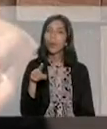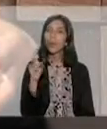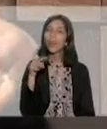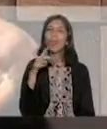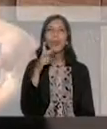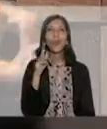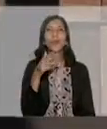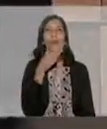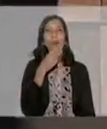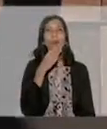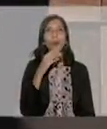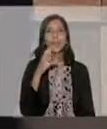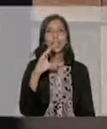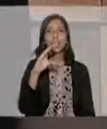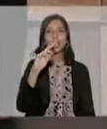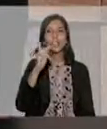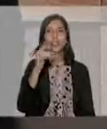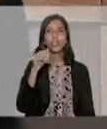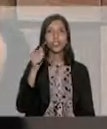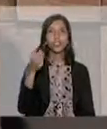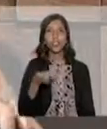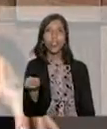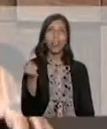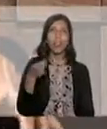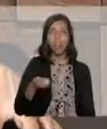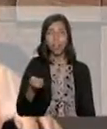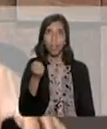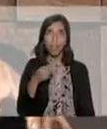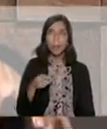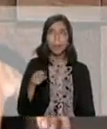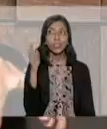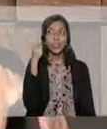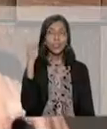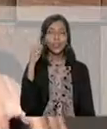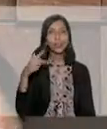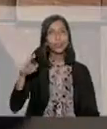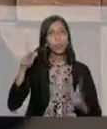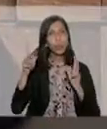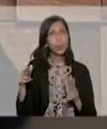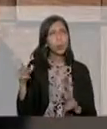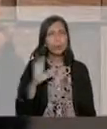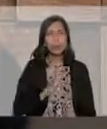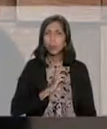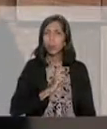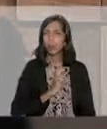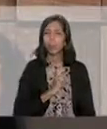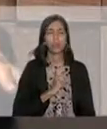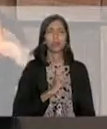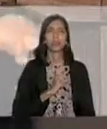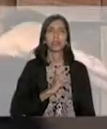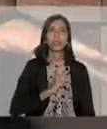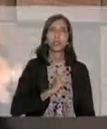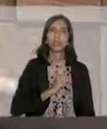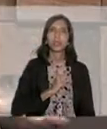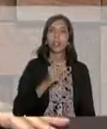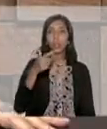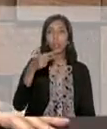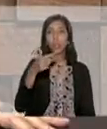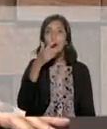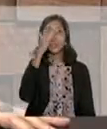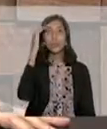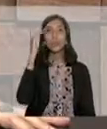Chaplin. Aí eu falei, nossa, eu vou fazer histórias assim para ele. E ele adorava, ele começou a adorar. Eram